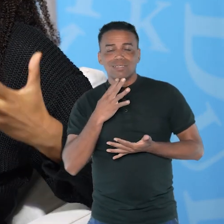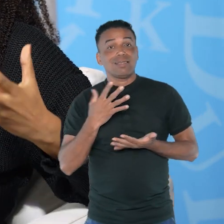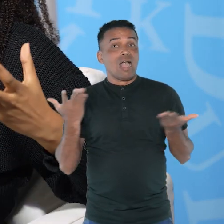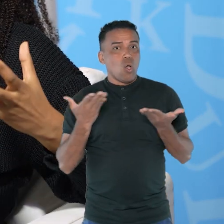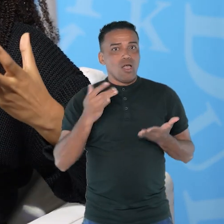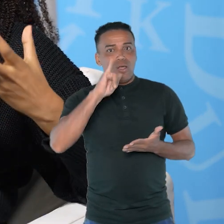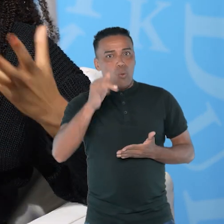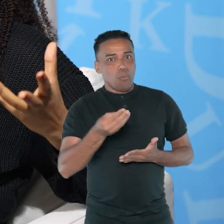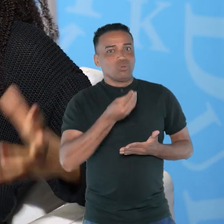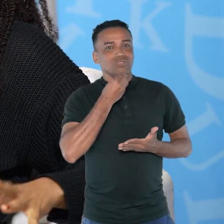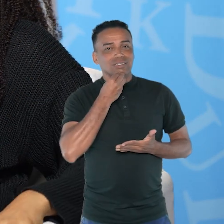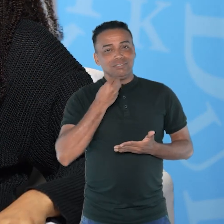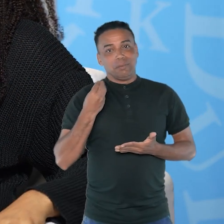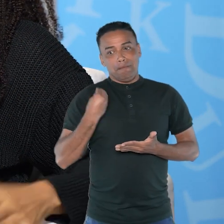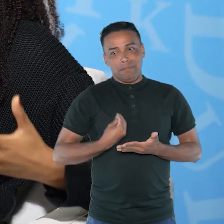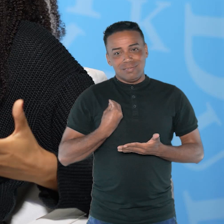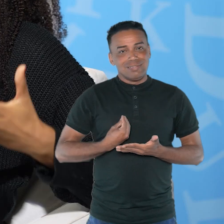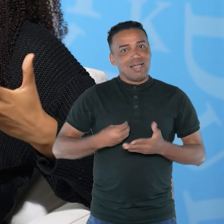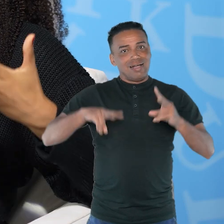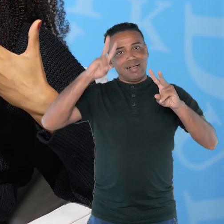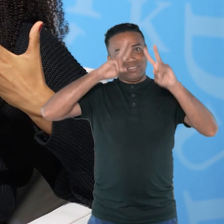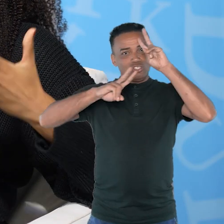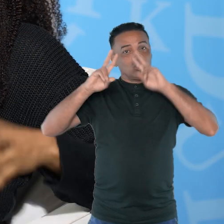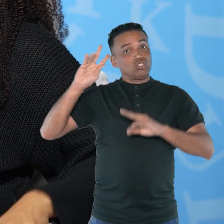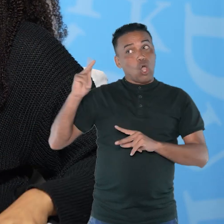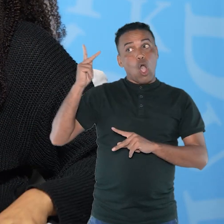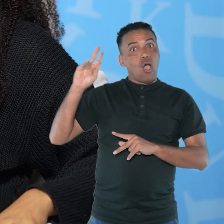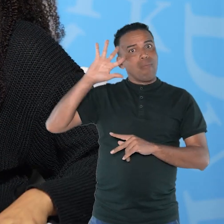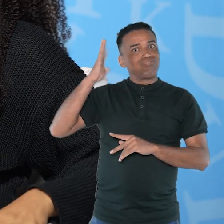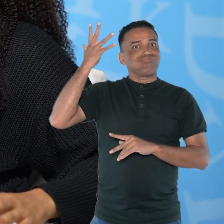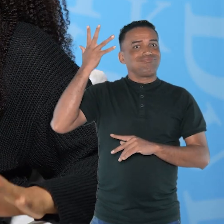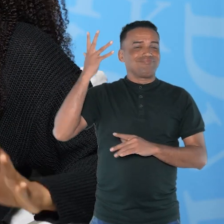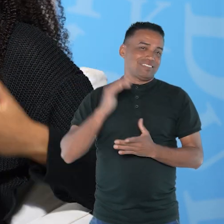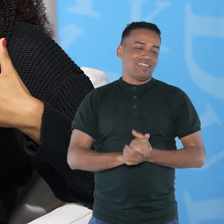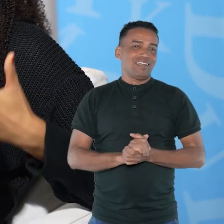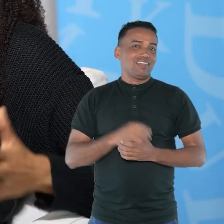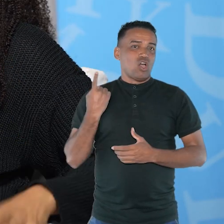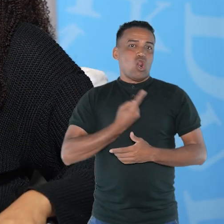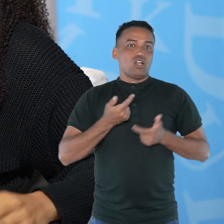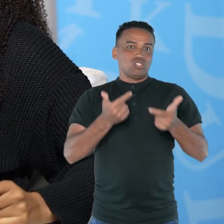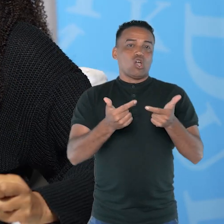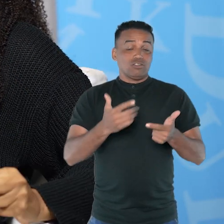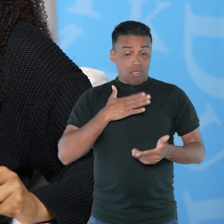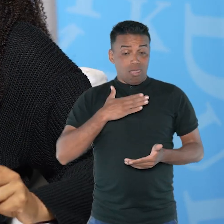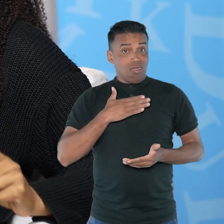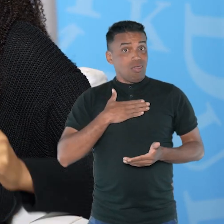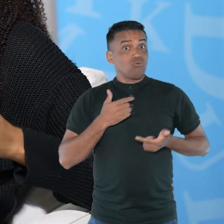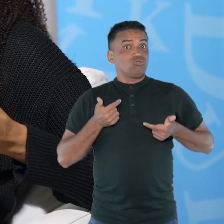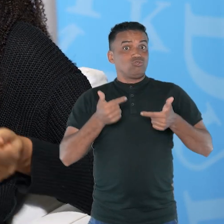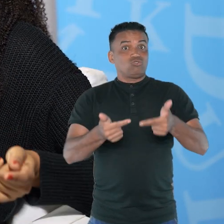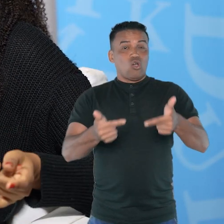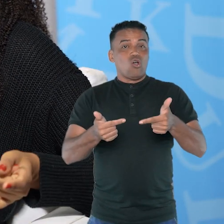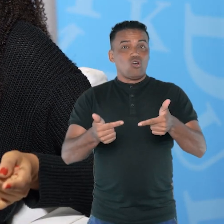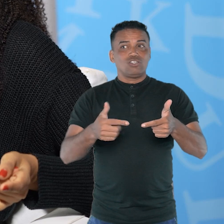de presenciar a história acontecendo. A gente é muito sortudo. Eu, por exemplo, sou sortuda de ter